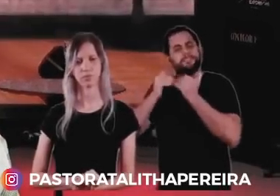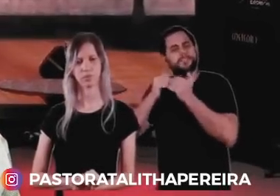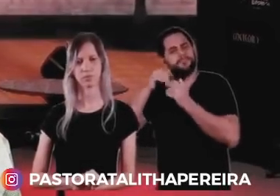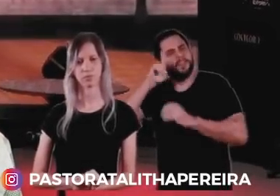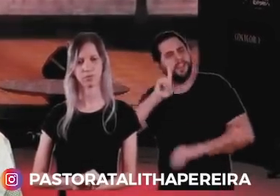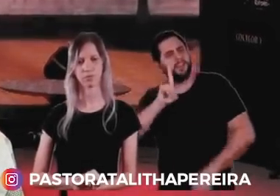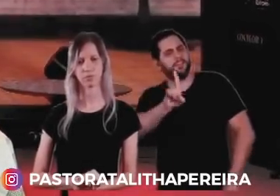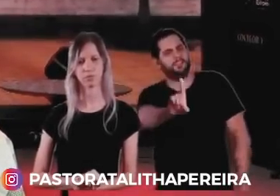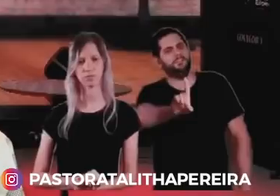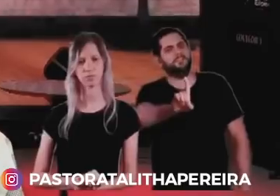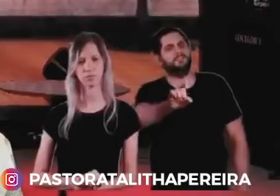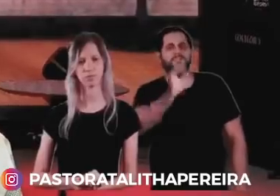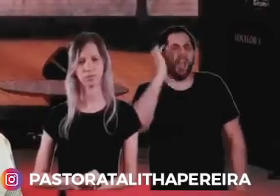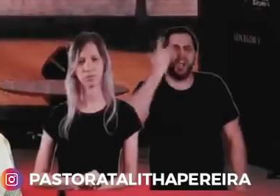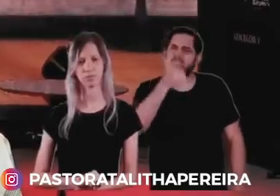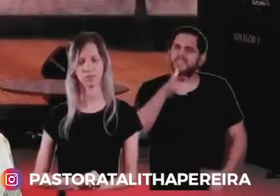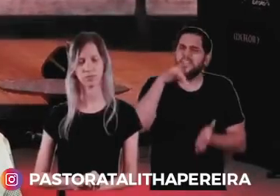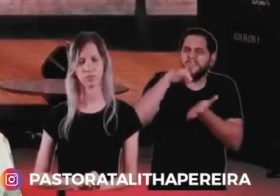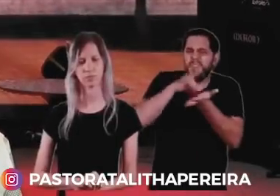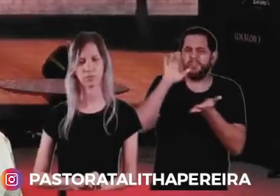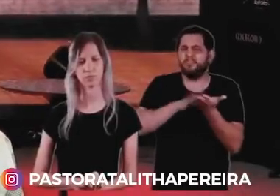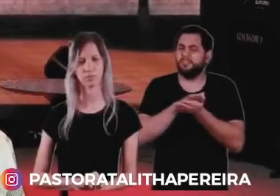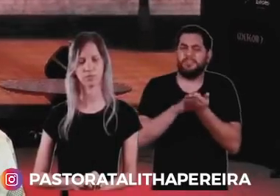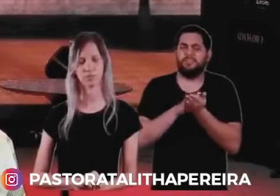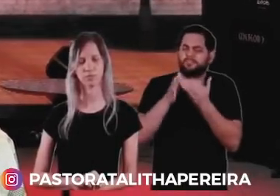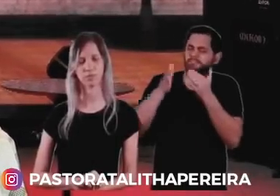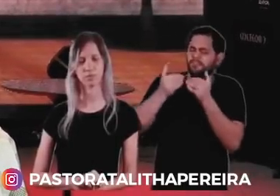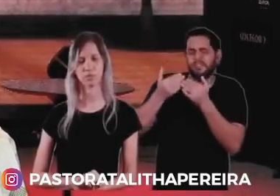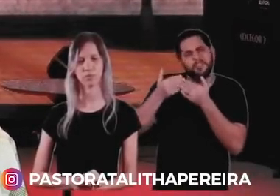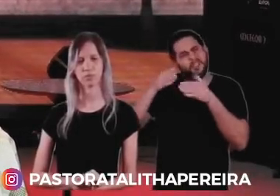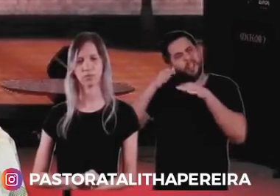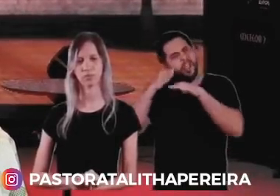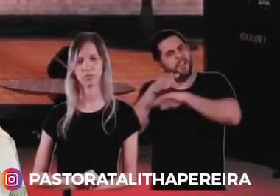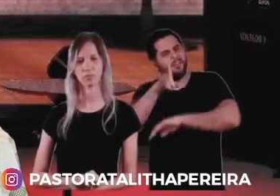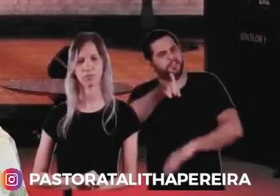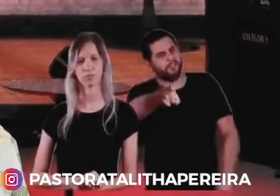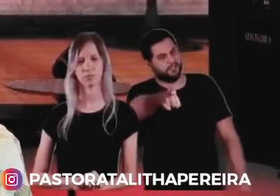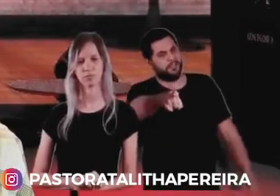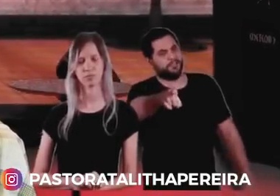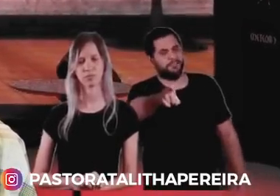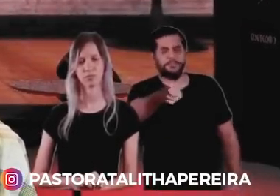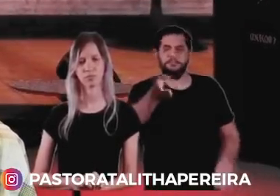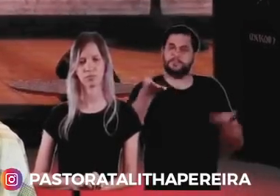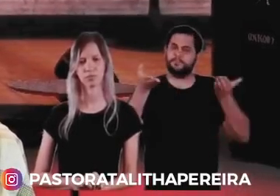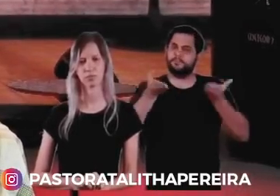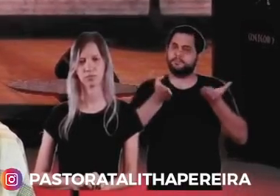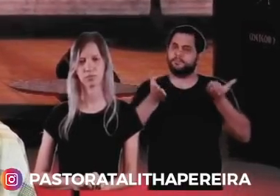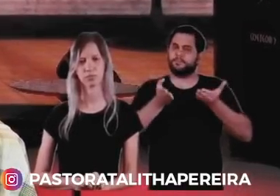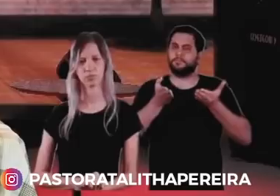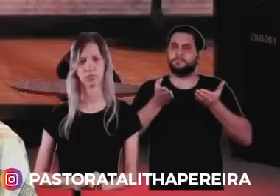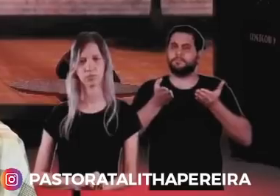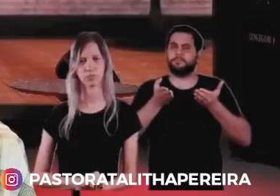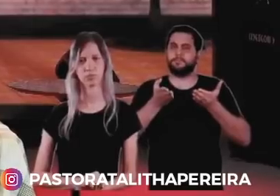do seu lar, que a gente está pedindo para que ele entre dentro do seu lar. E eu queria agora